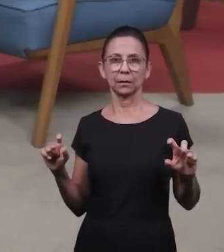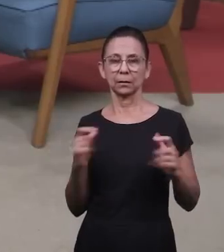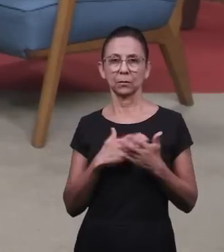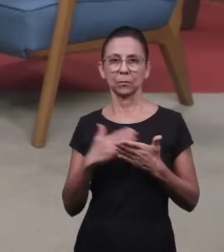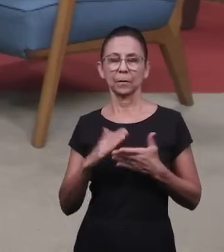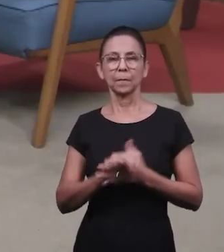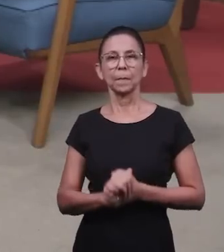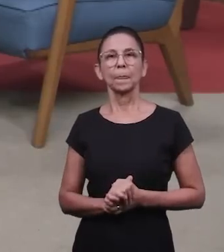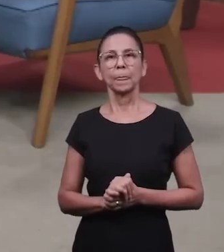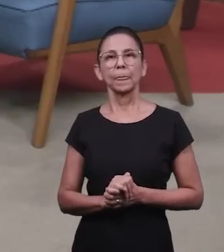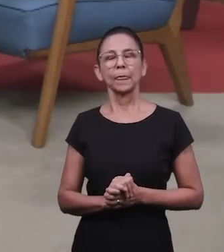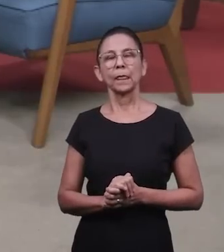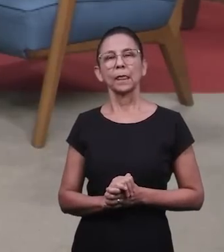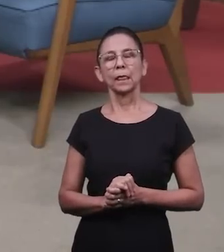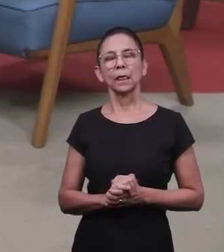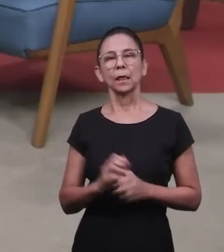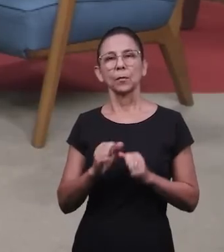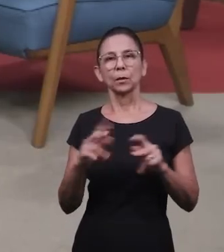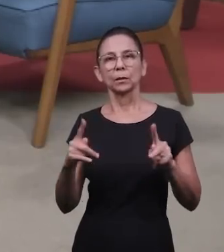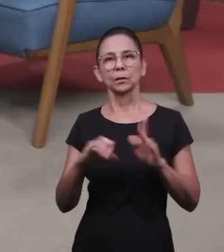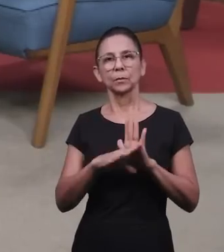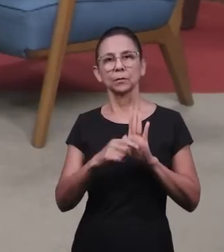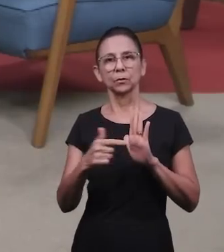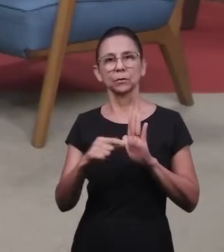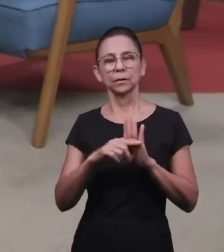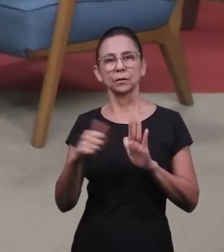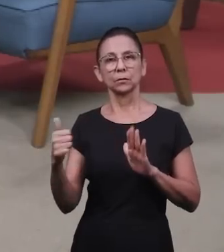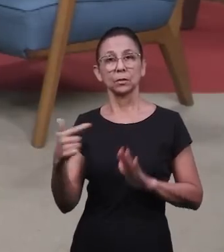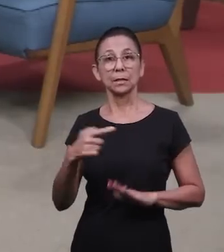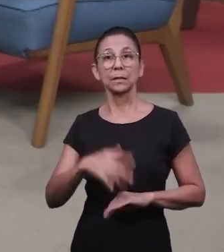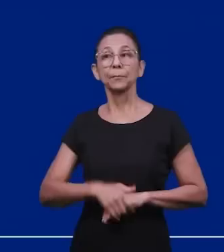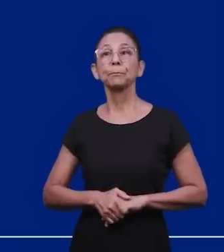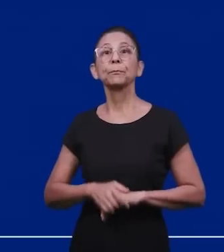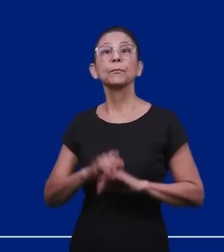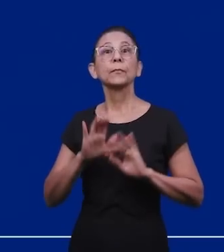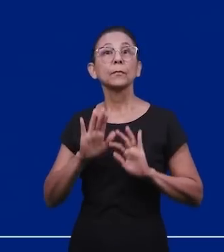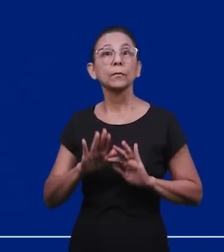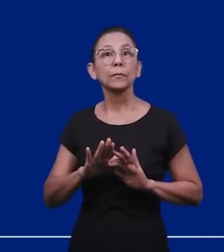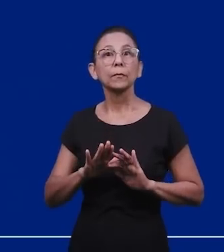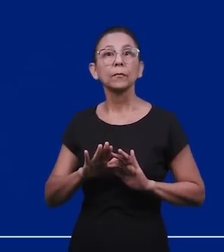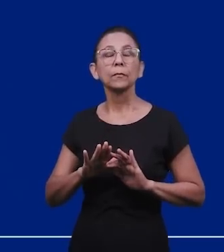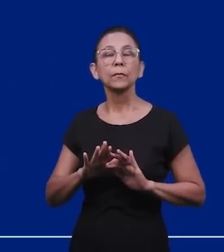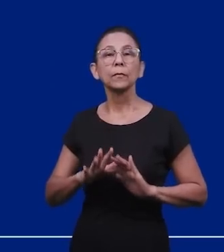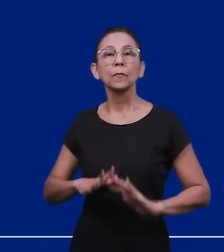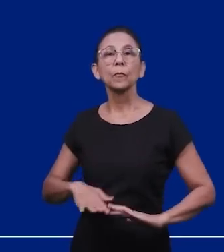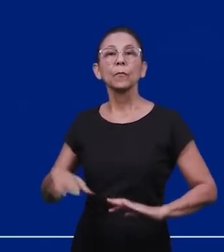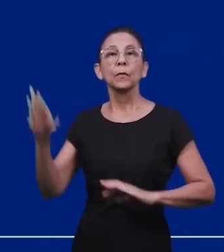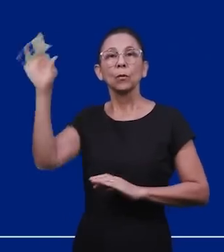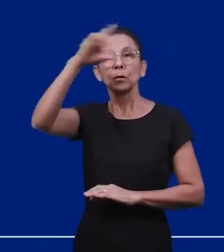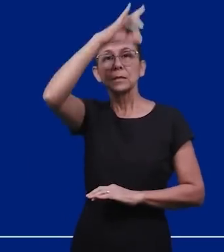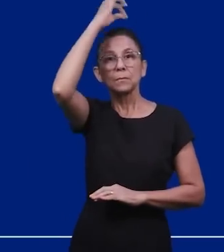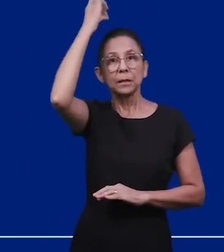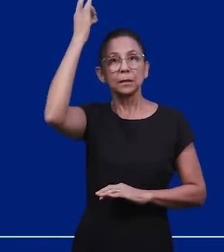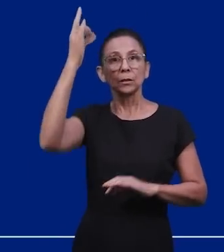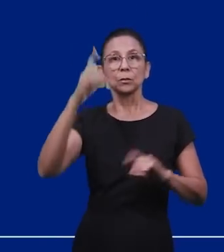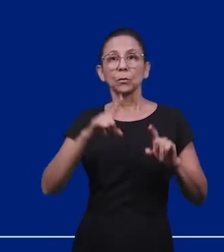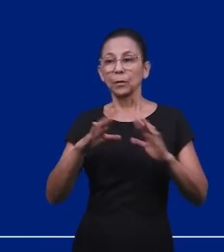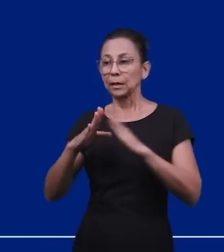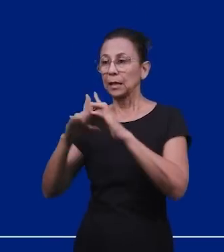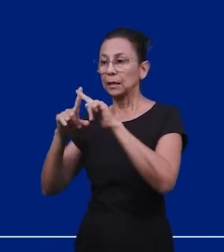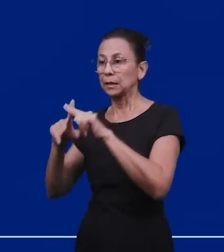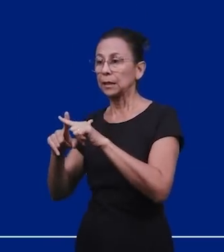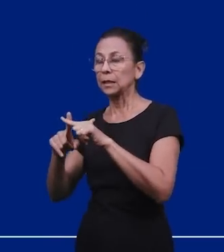né, inicial dele. O texto diz assim, Apocalipse 22, 17: e o Espírito e a esposa